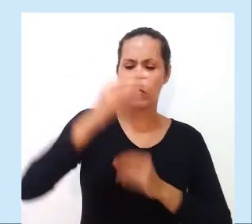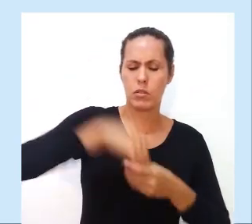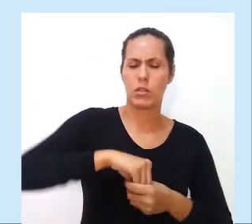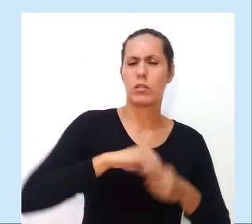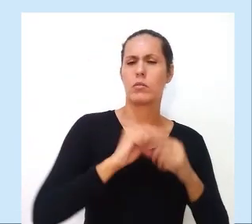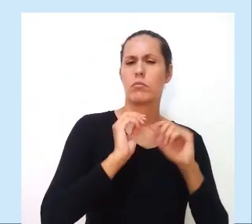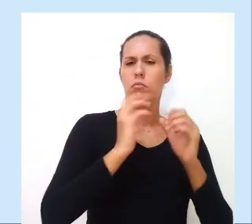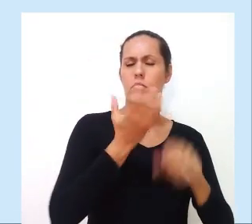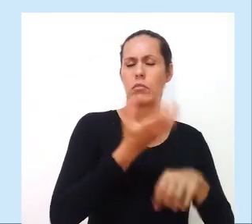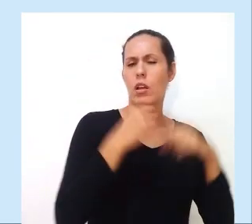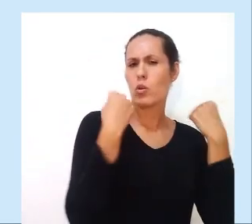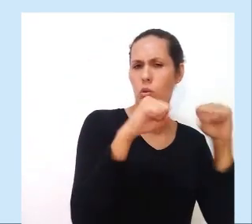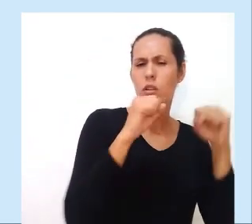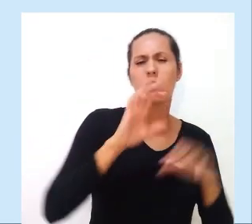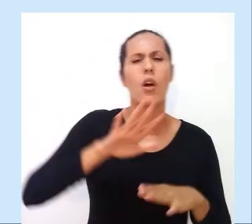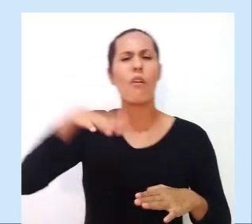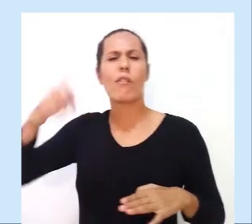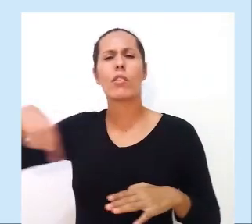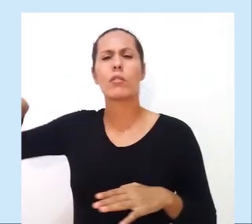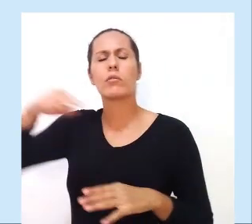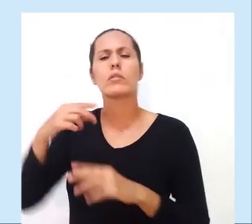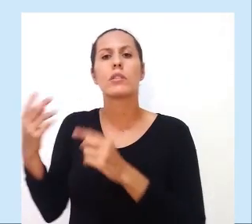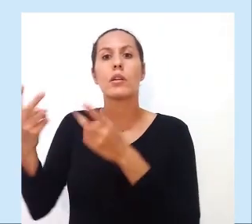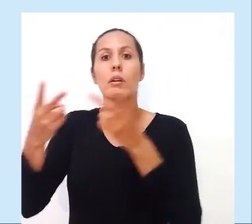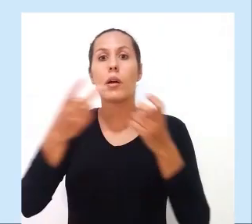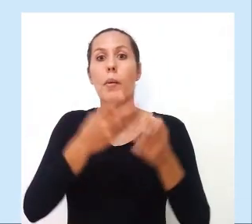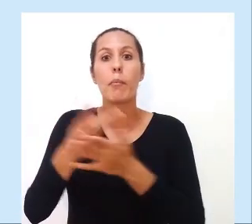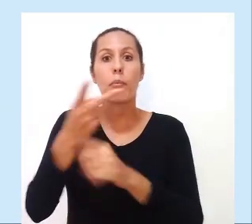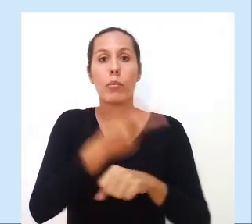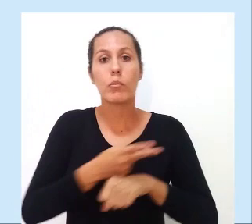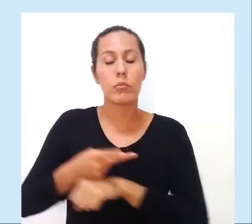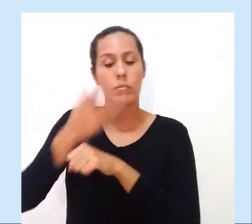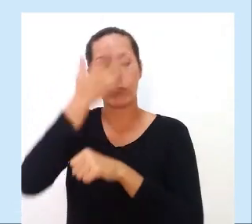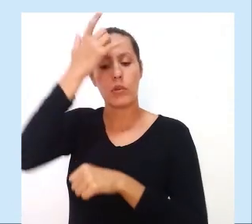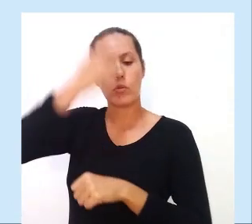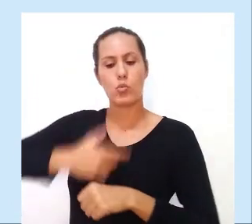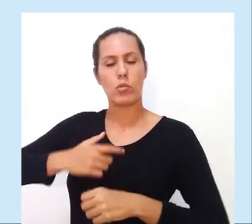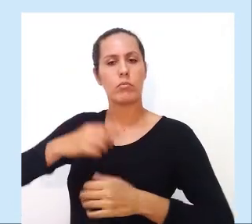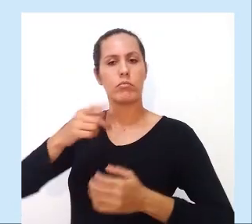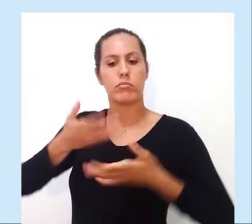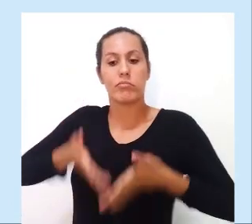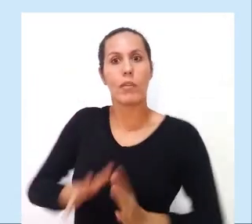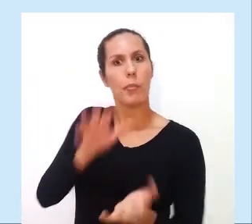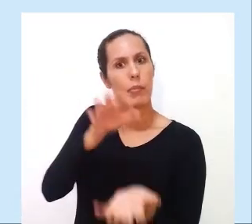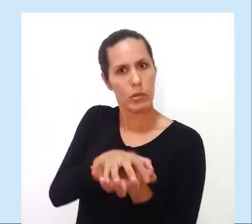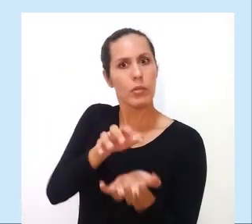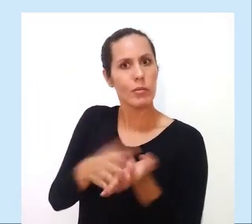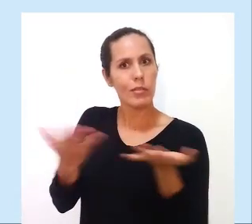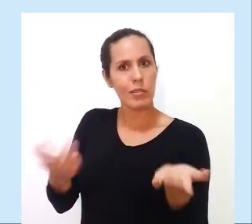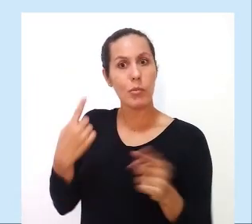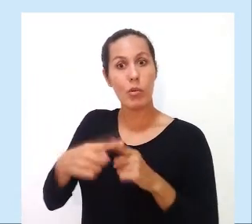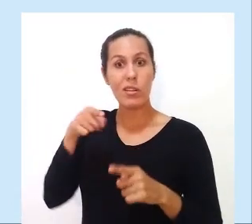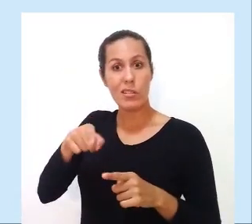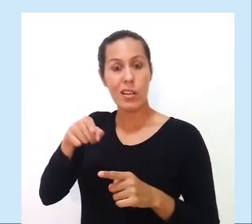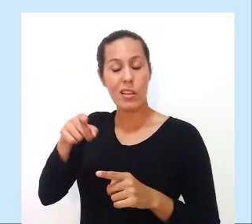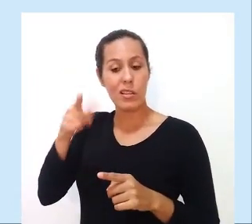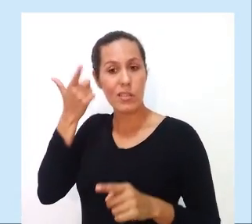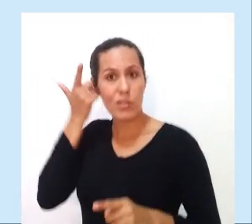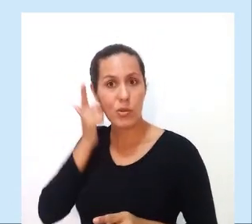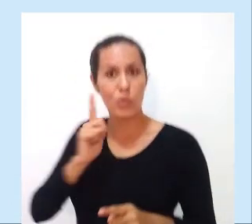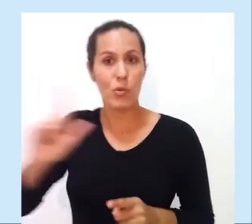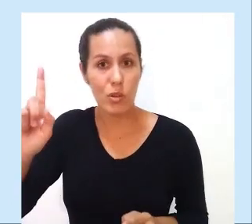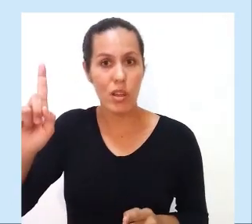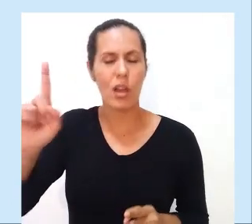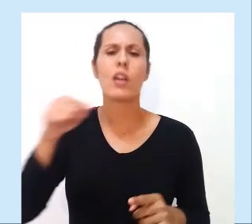ações dentro da educação física ou fora da educação física, vocês procurarem referências de pessoas que são pernambucanas. Por quê? Porque se eles